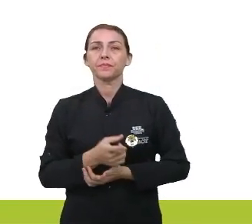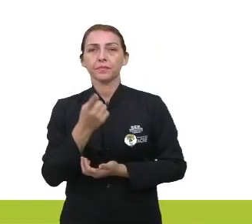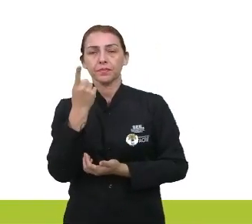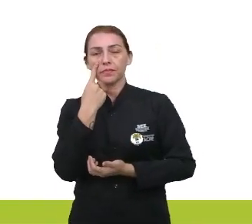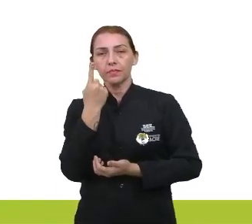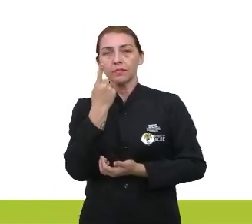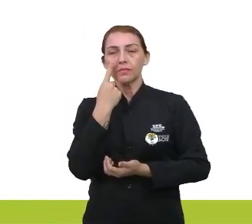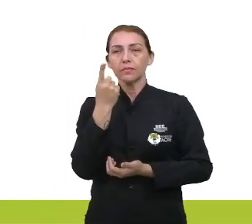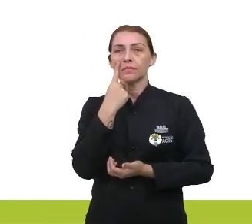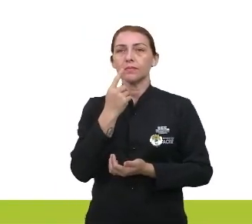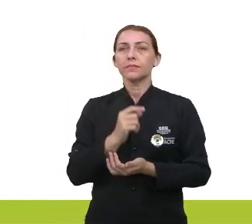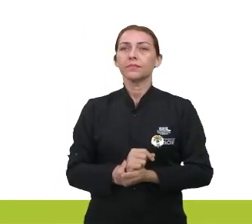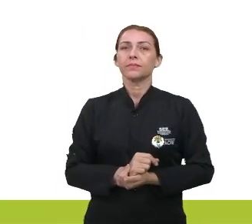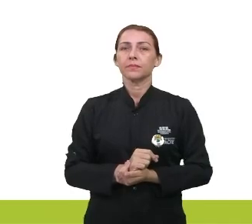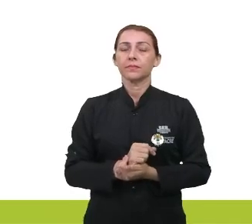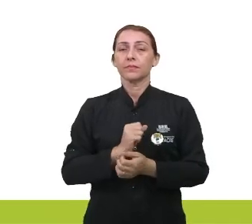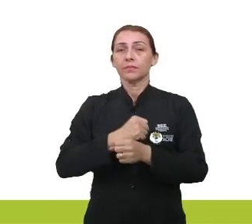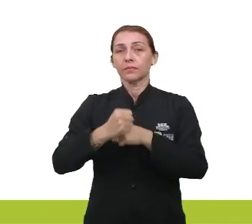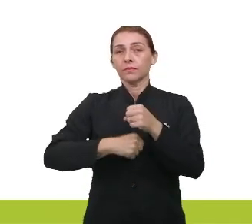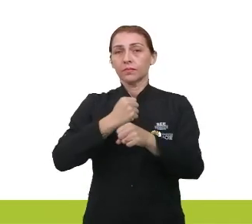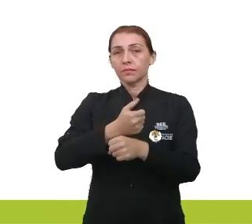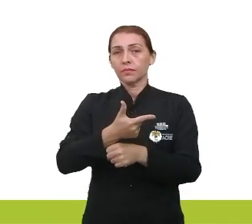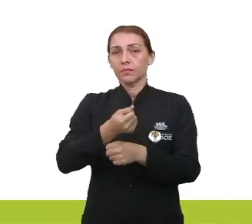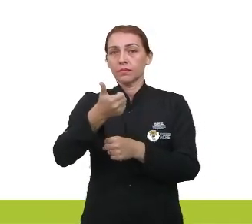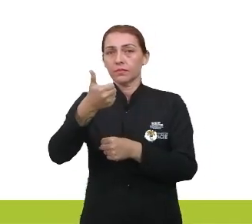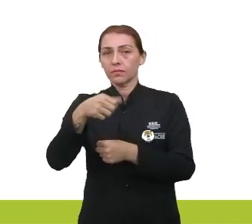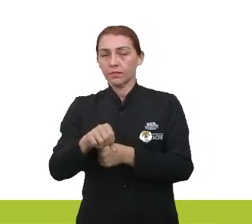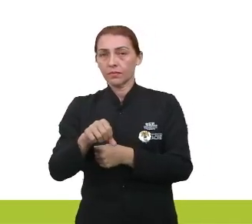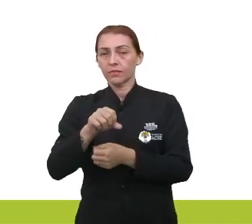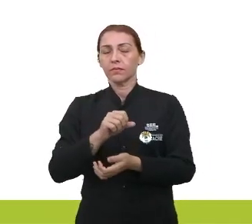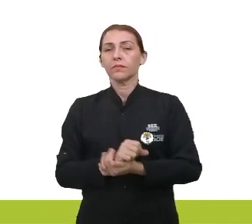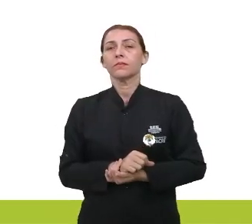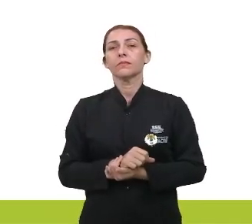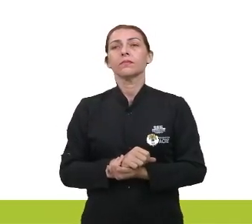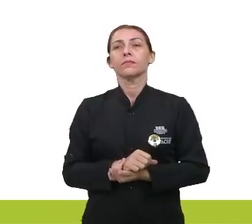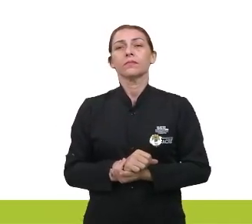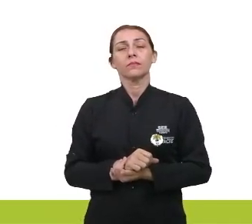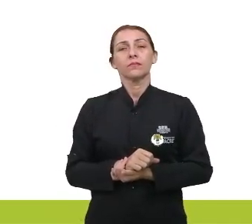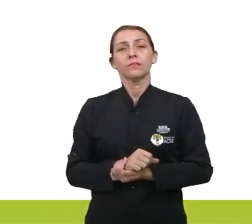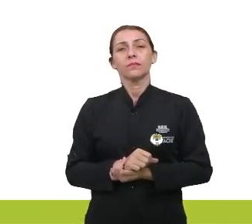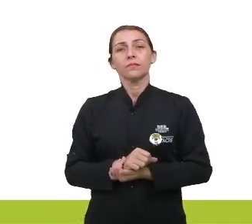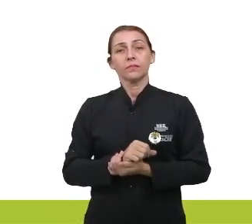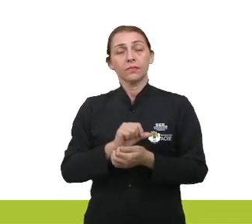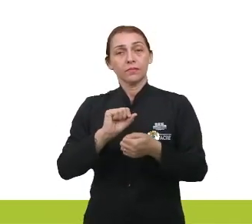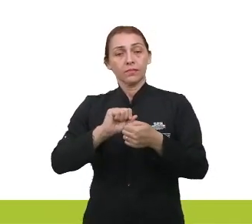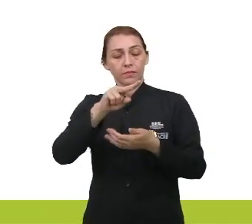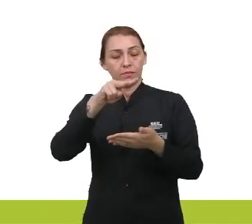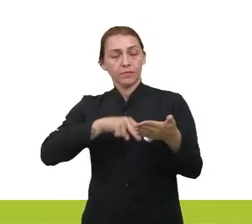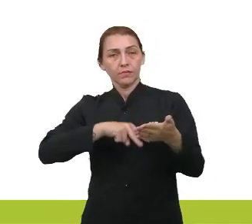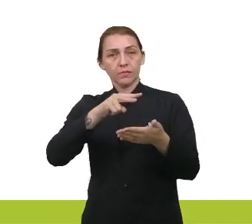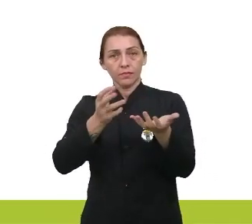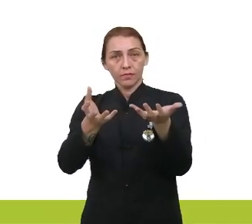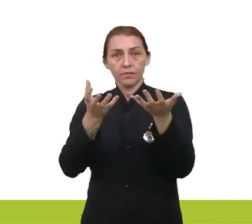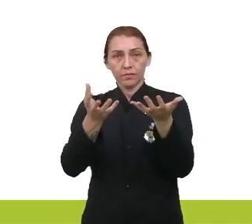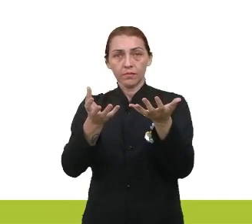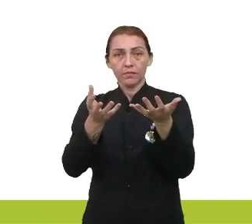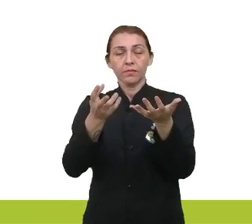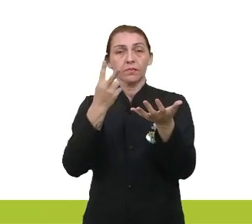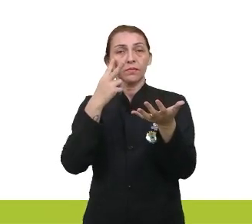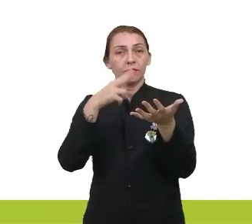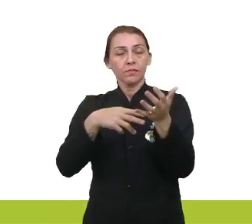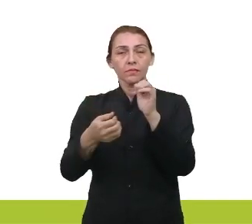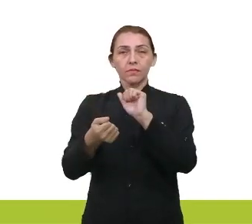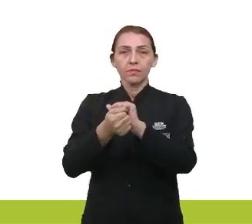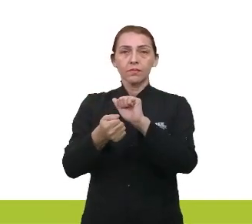só, essa questão é do ano de 2019 e nós vamos fazer a leitura dela. Eu quero que vocês acompanhem